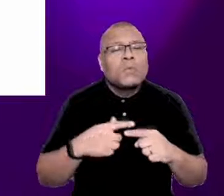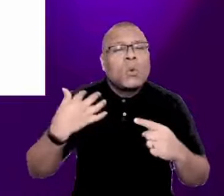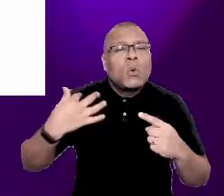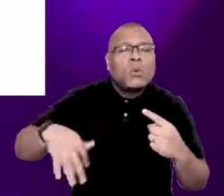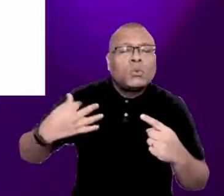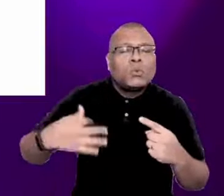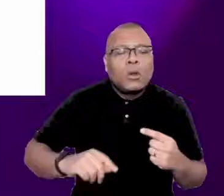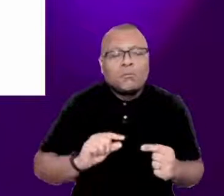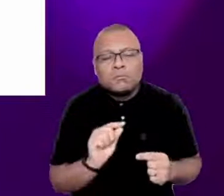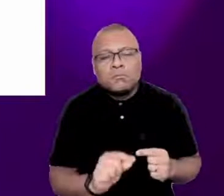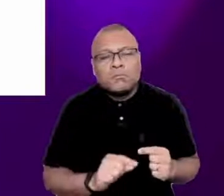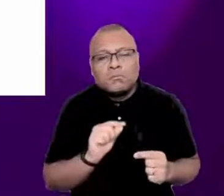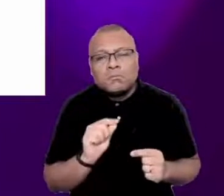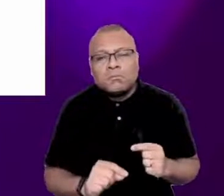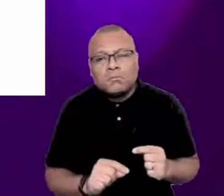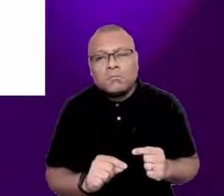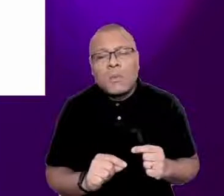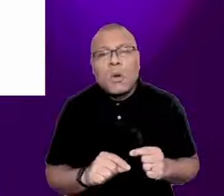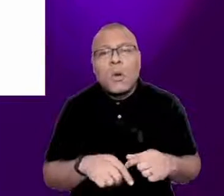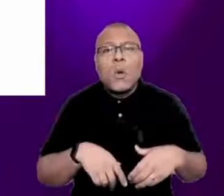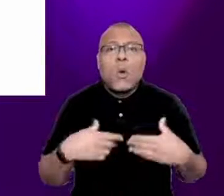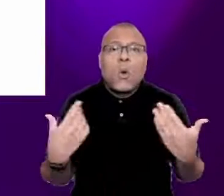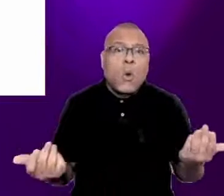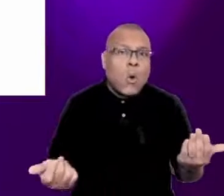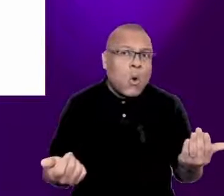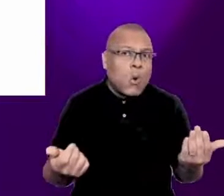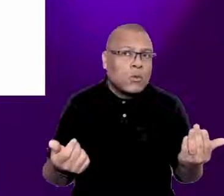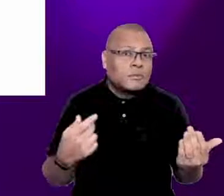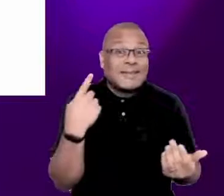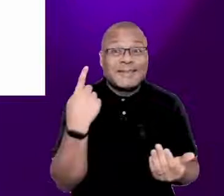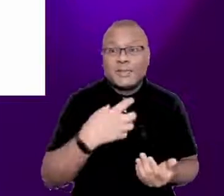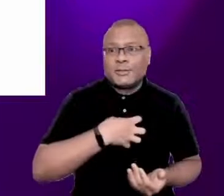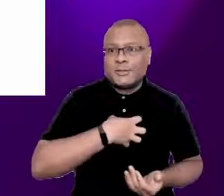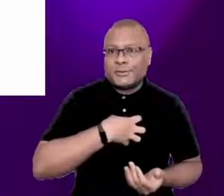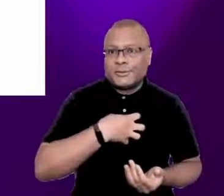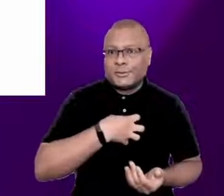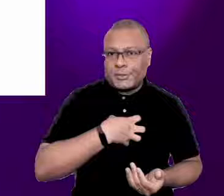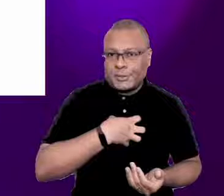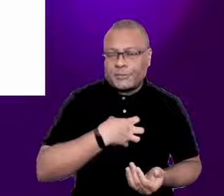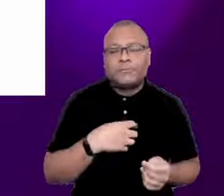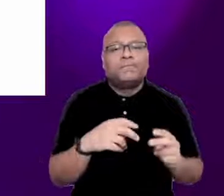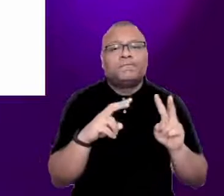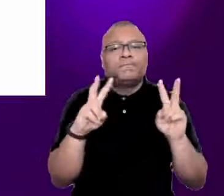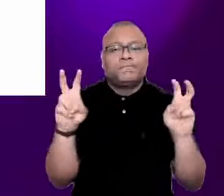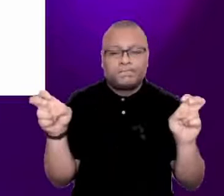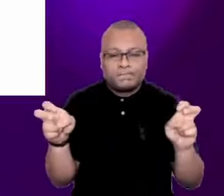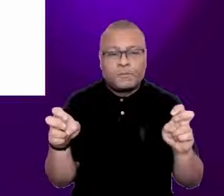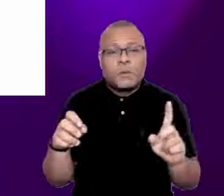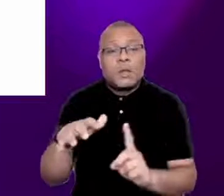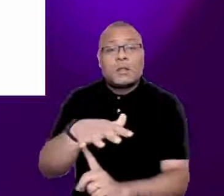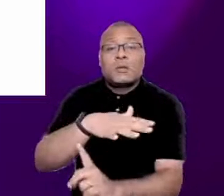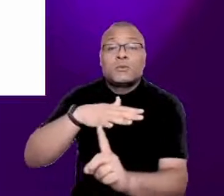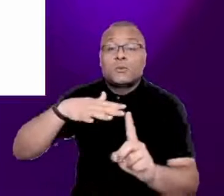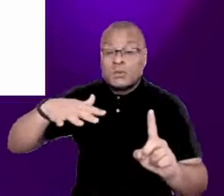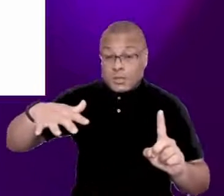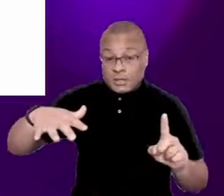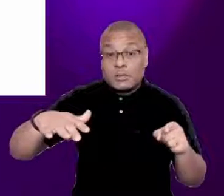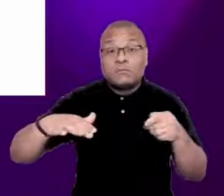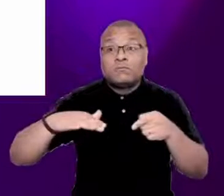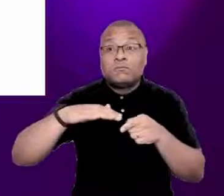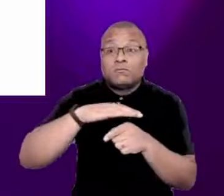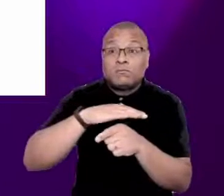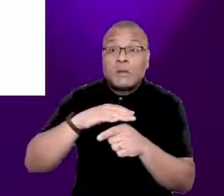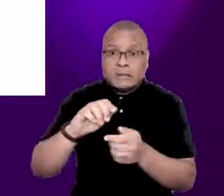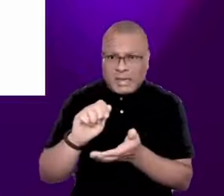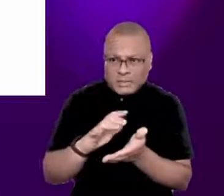dor ou alguma funcionalidade, a questão de a inserção social, se o paciente tem ou não